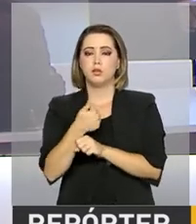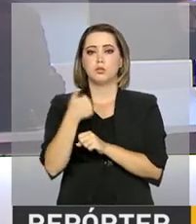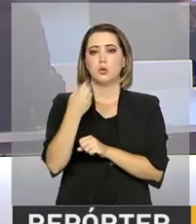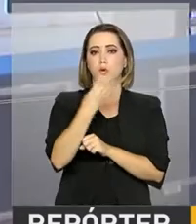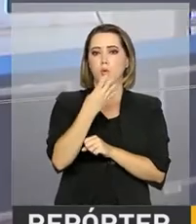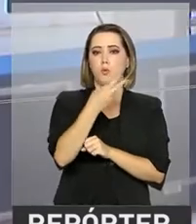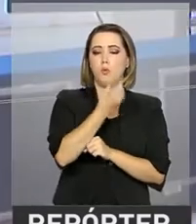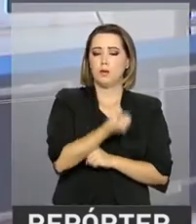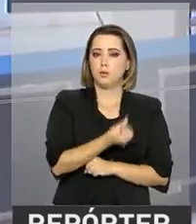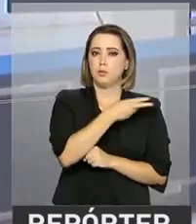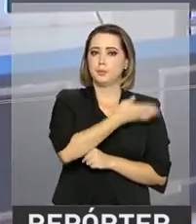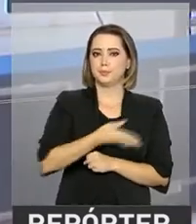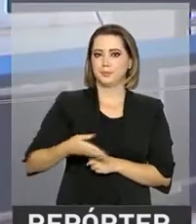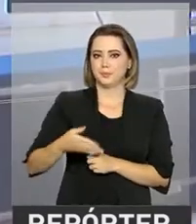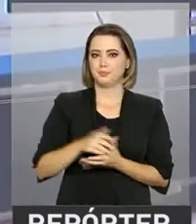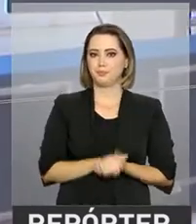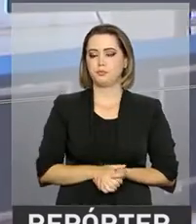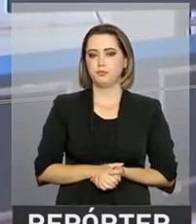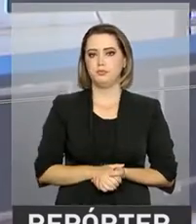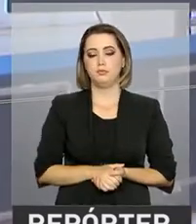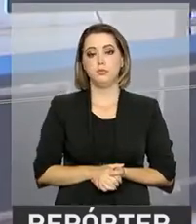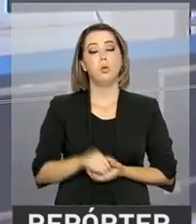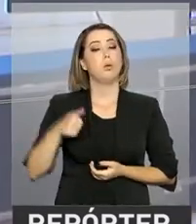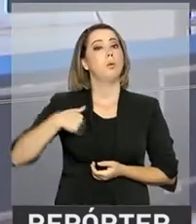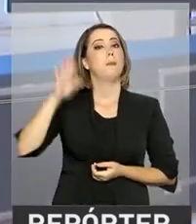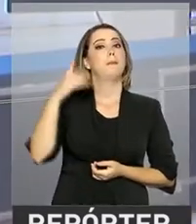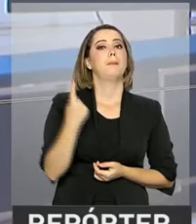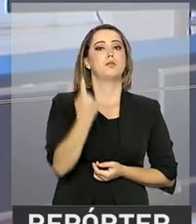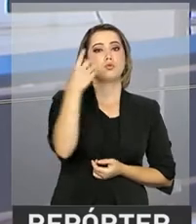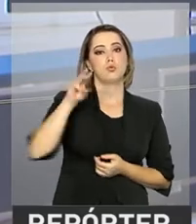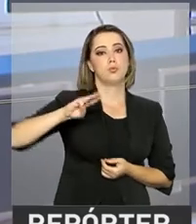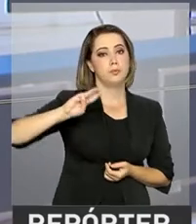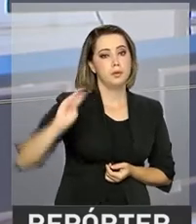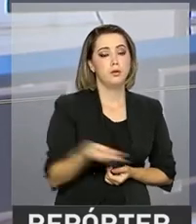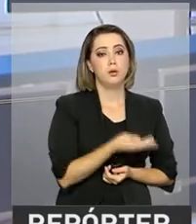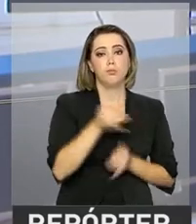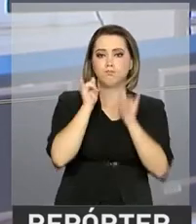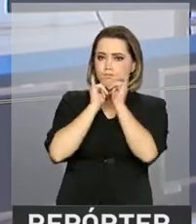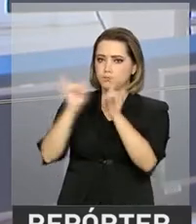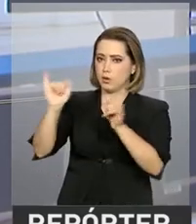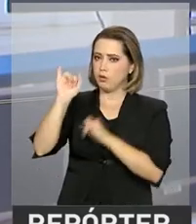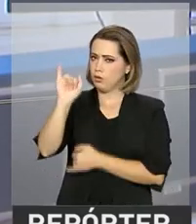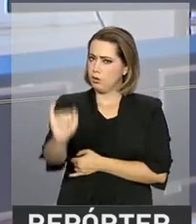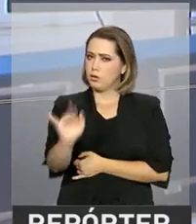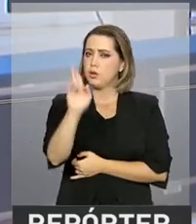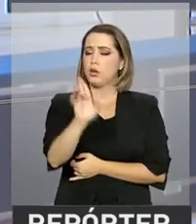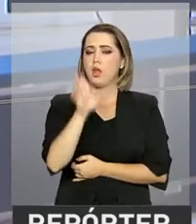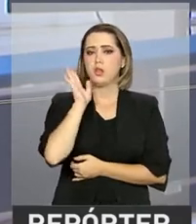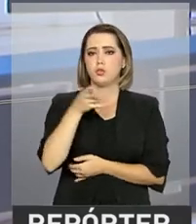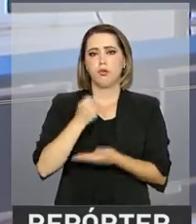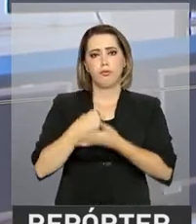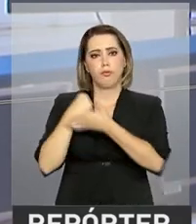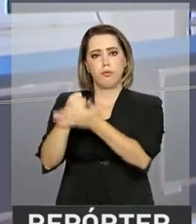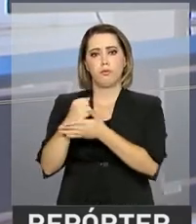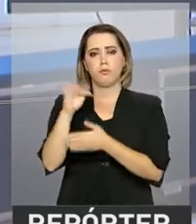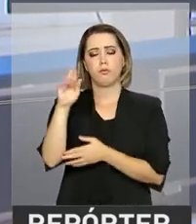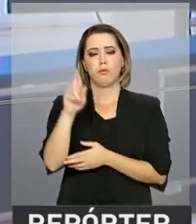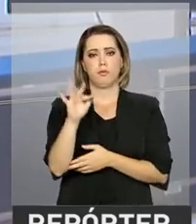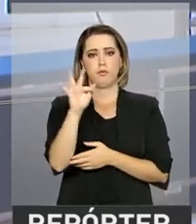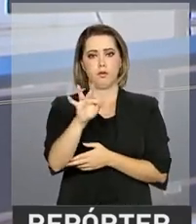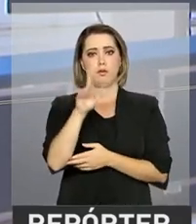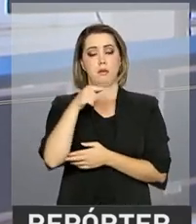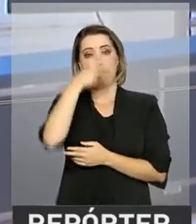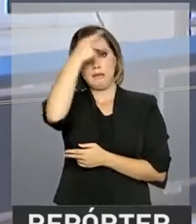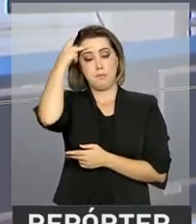146. Mais de 1 milhão de declarações do Imposto de Renda deste ano já foram entregues à Receita Federal. E atenção,